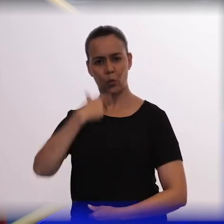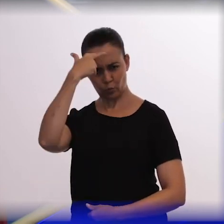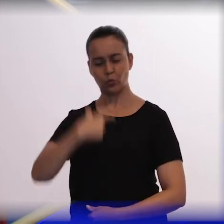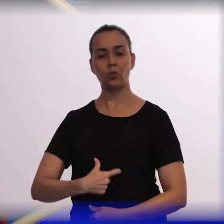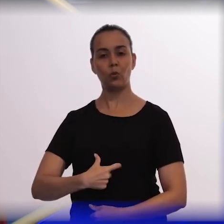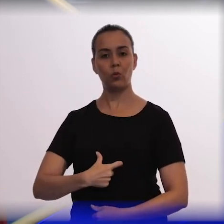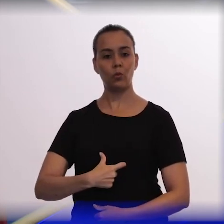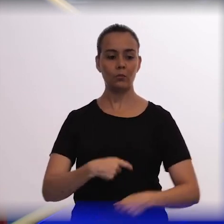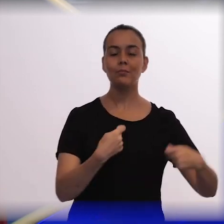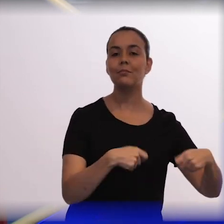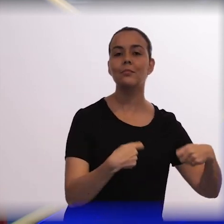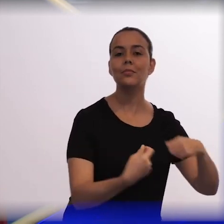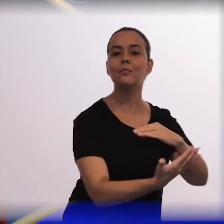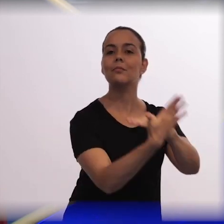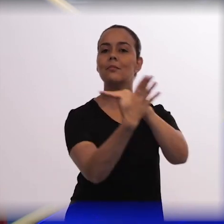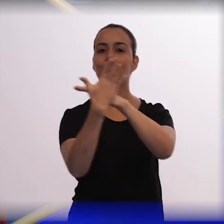necessidade de amparo,